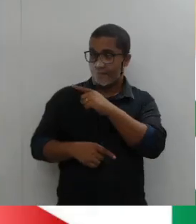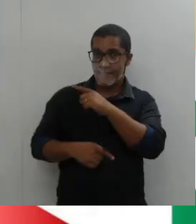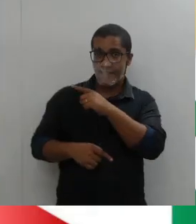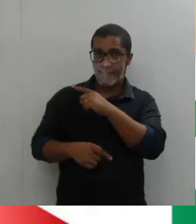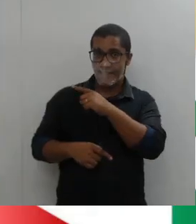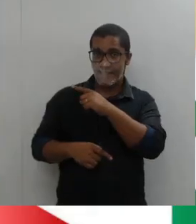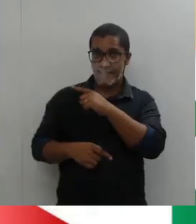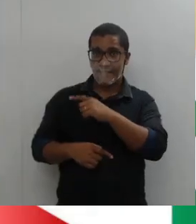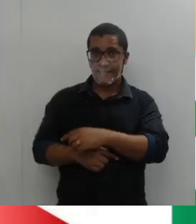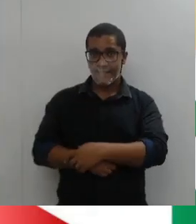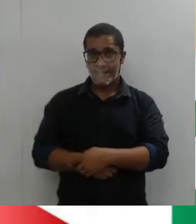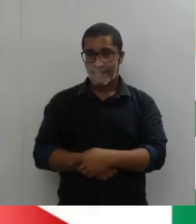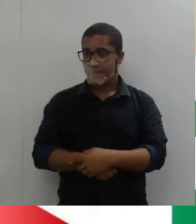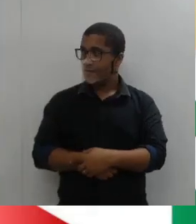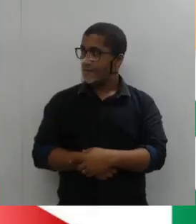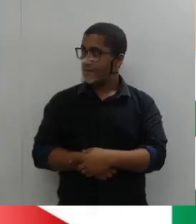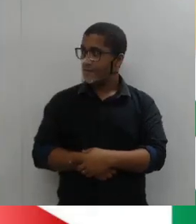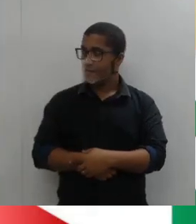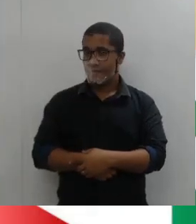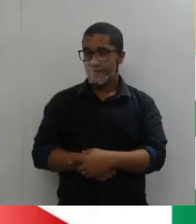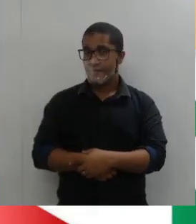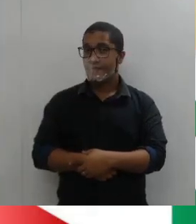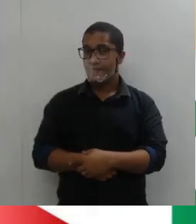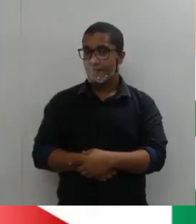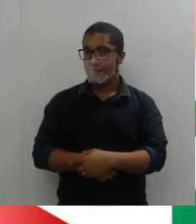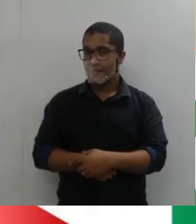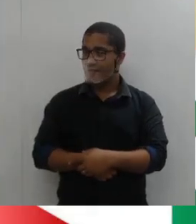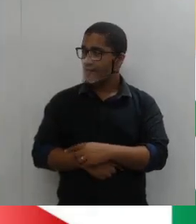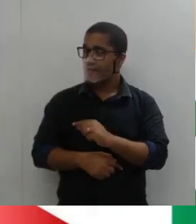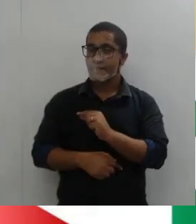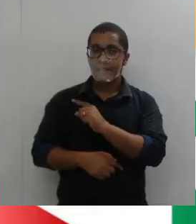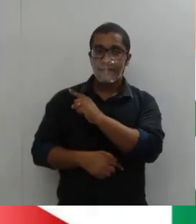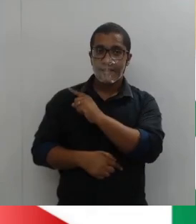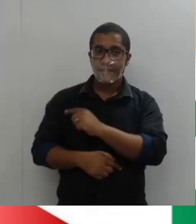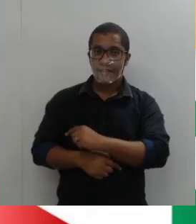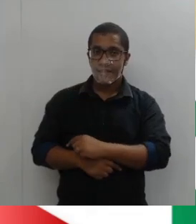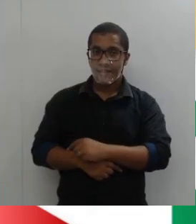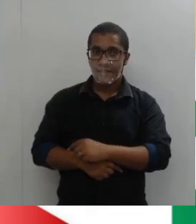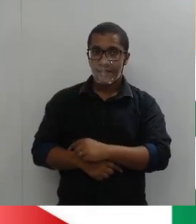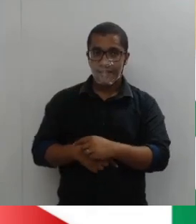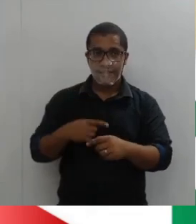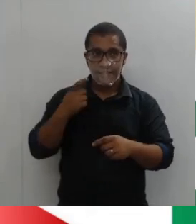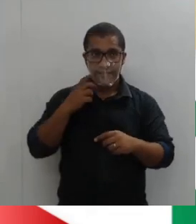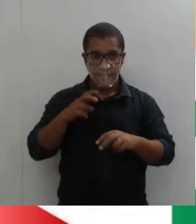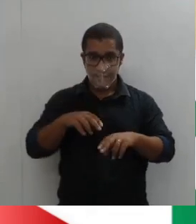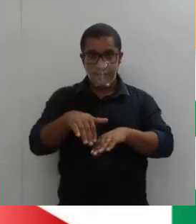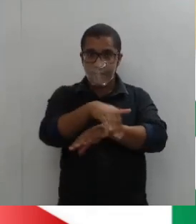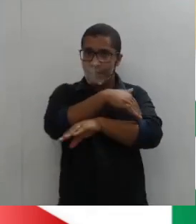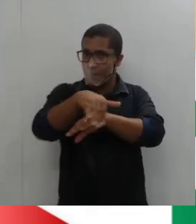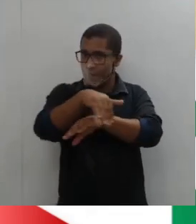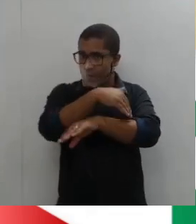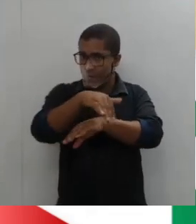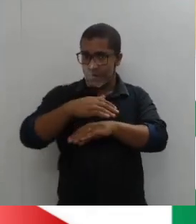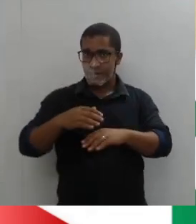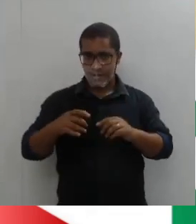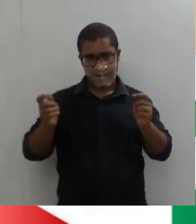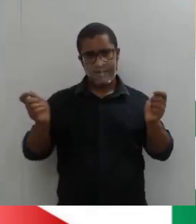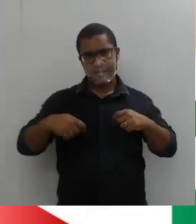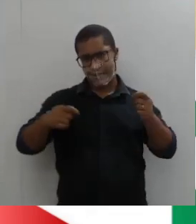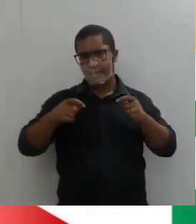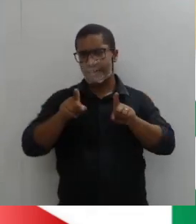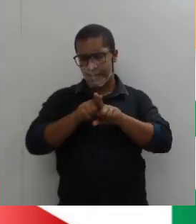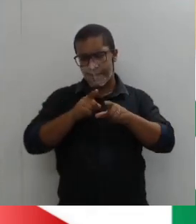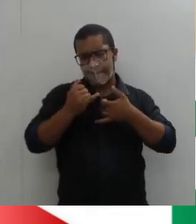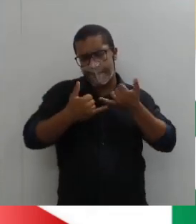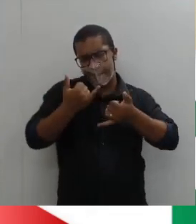agora. Que joguinho é esse? Vocês estão percebendo que os meninos estão na rua, né? Então dá para jogar também